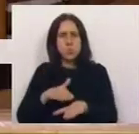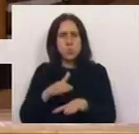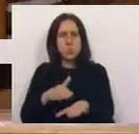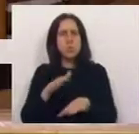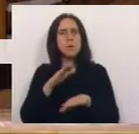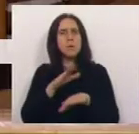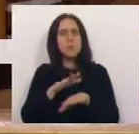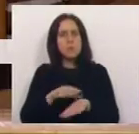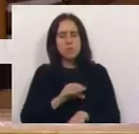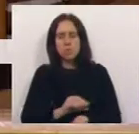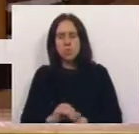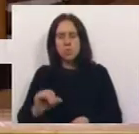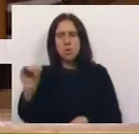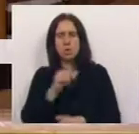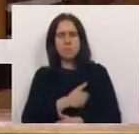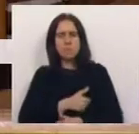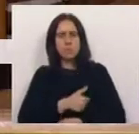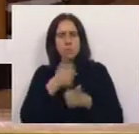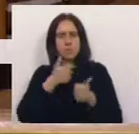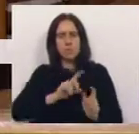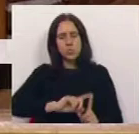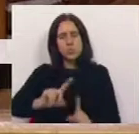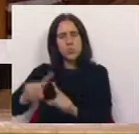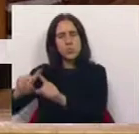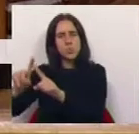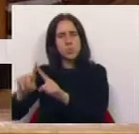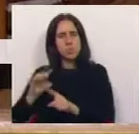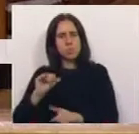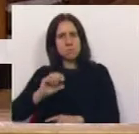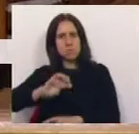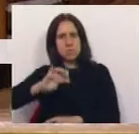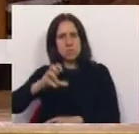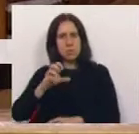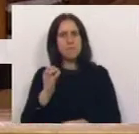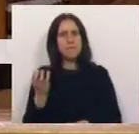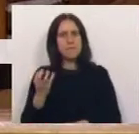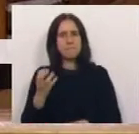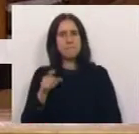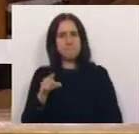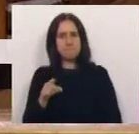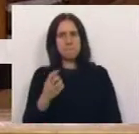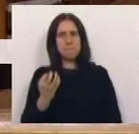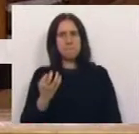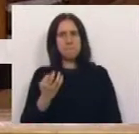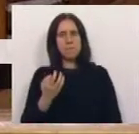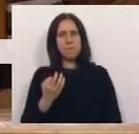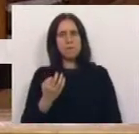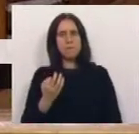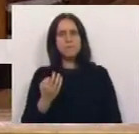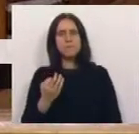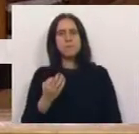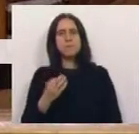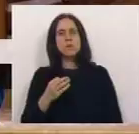atravessar várias zonas urbanas consolidadas da região, tendo aí assinalado pela própria Autoridade Nacional de